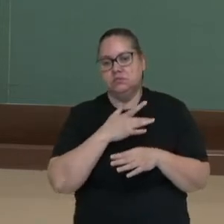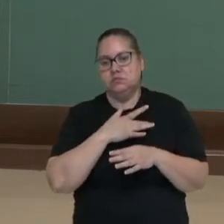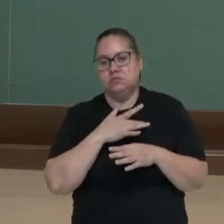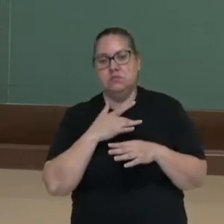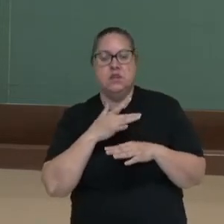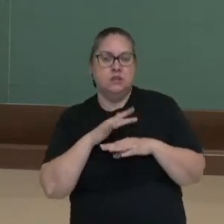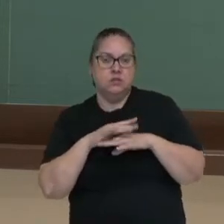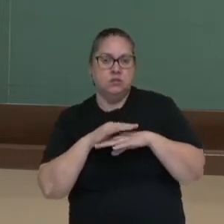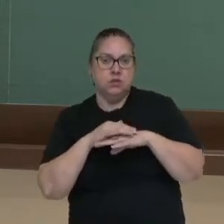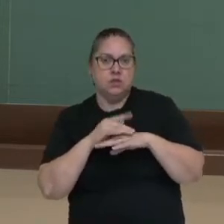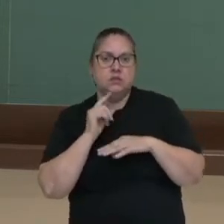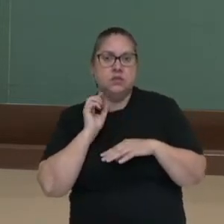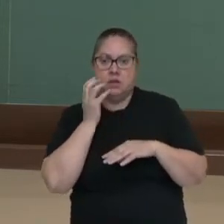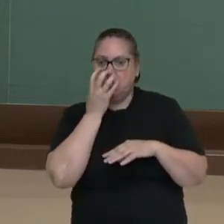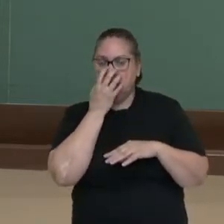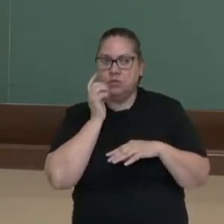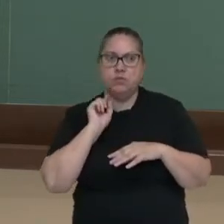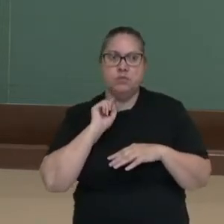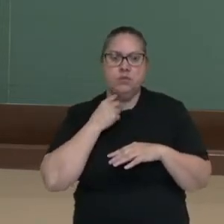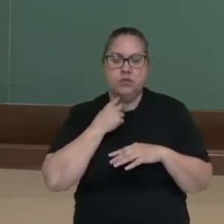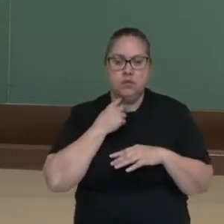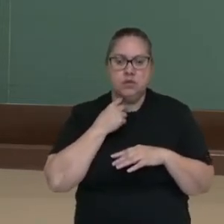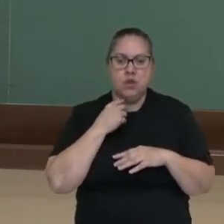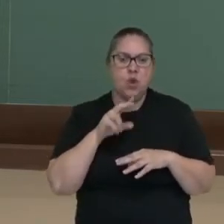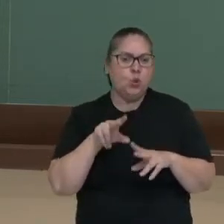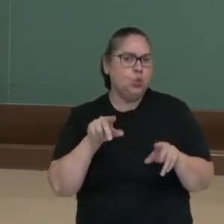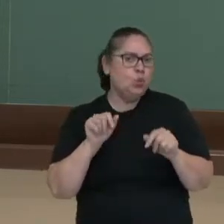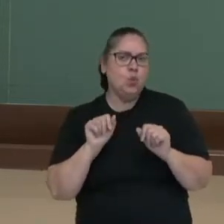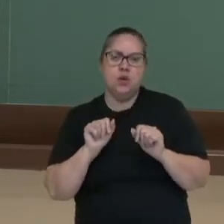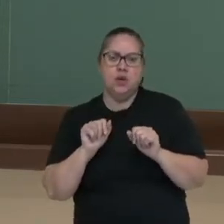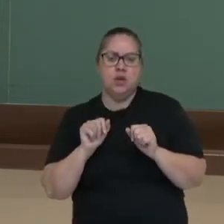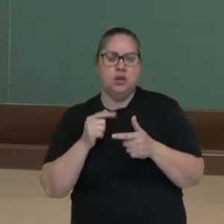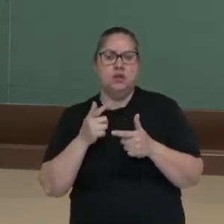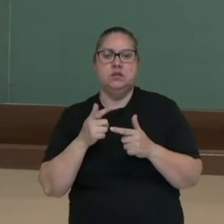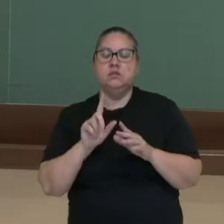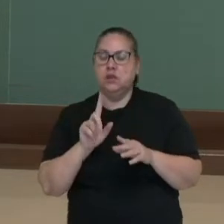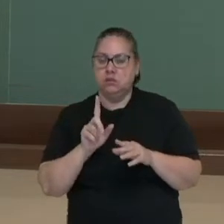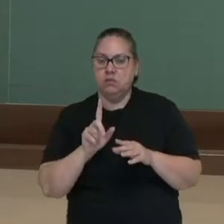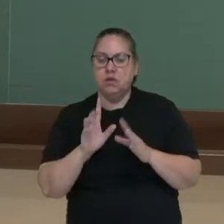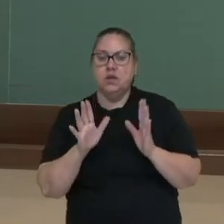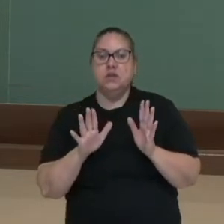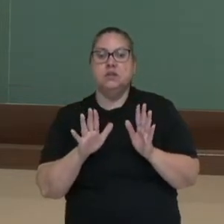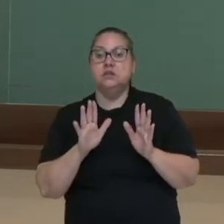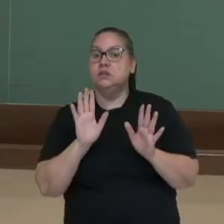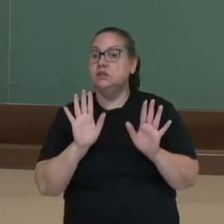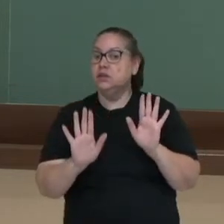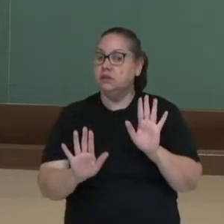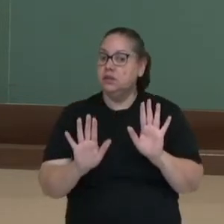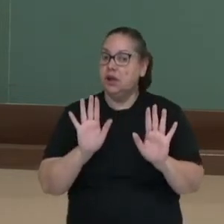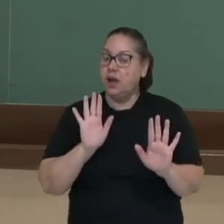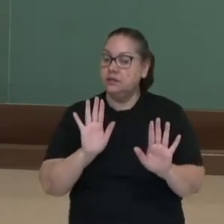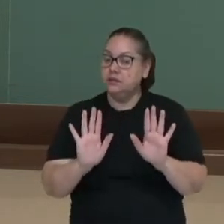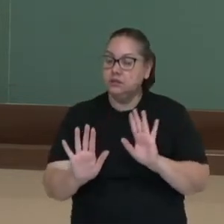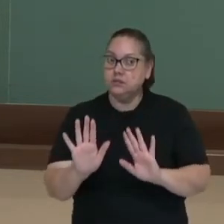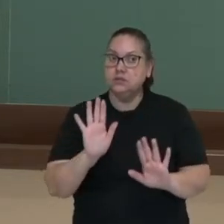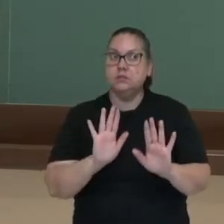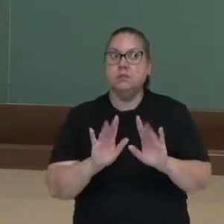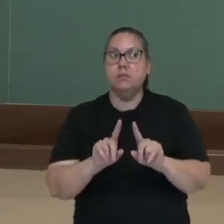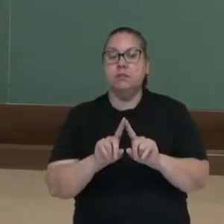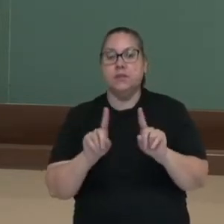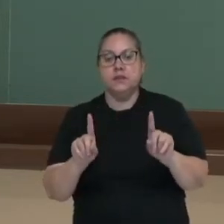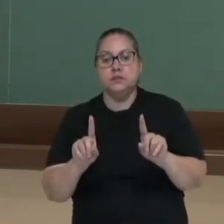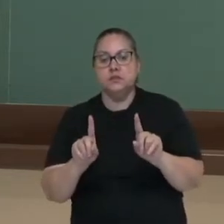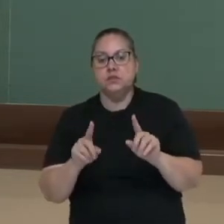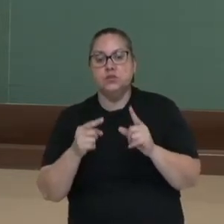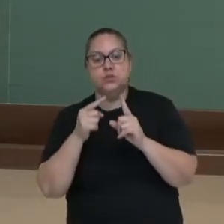que é o caso da água poluída. Ah, então água poluída nunca causa doenças? Não, nem sempre, mas dependendo